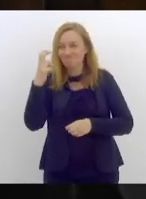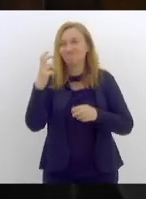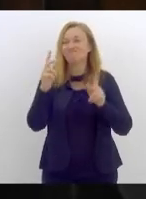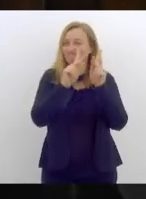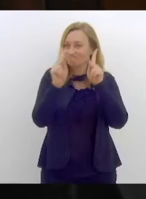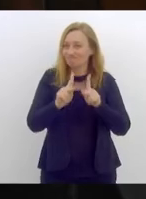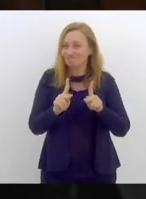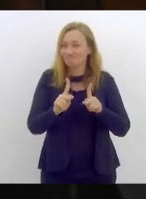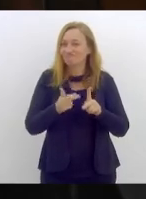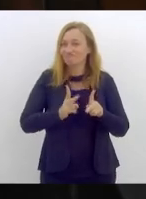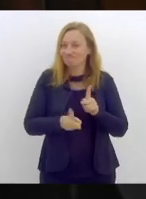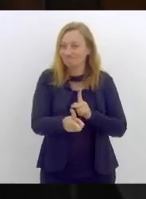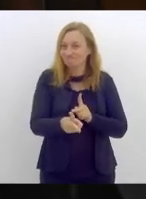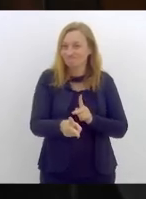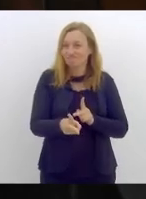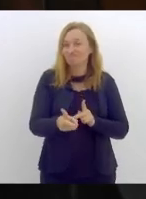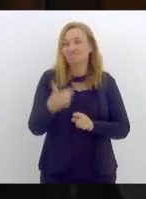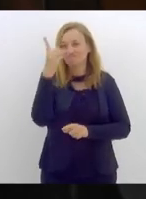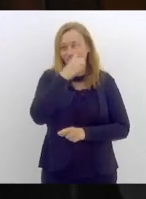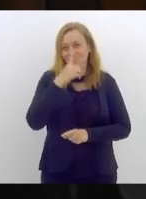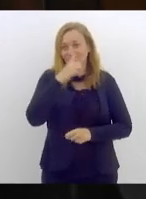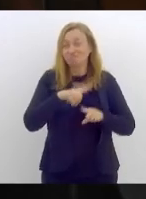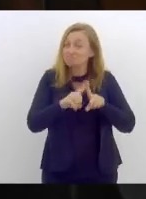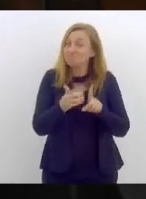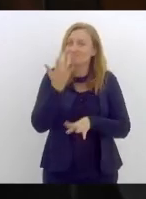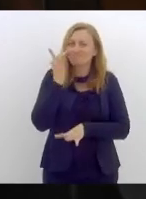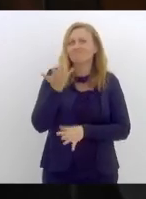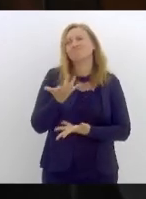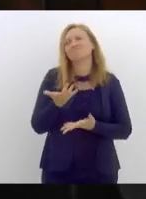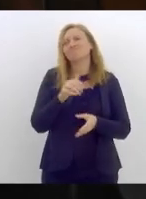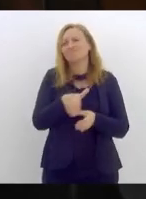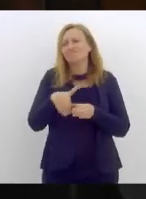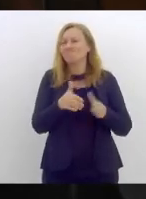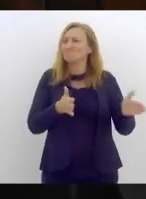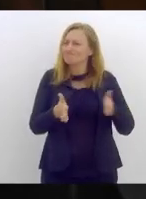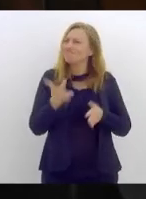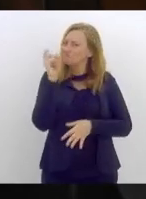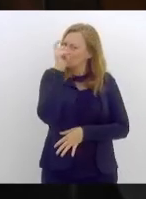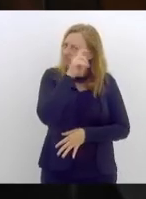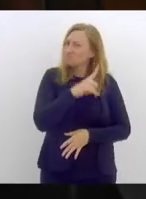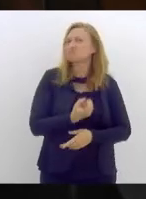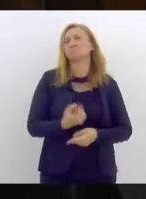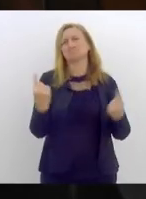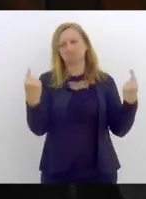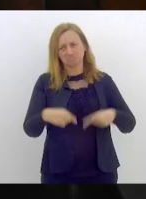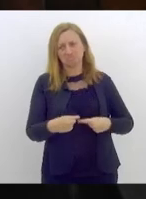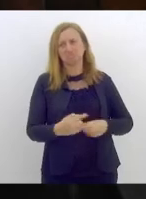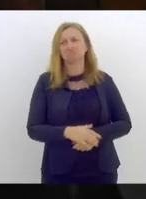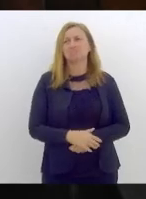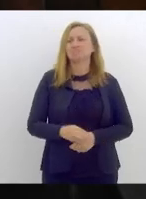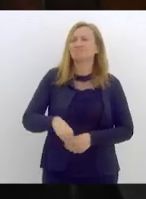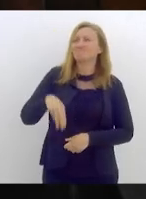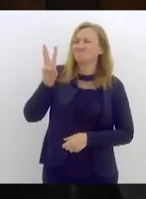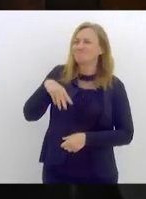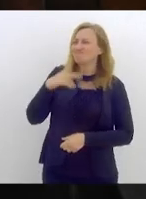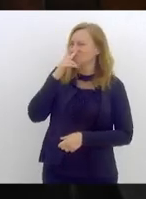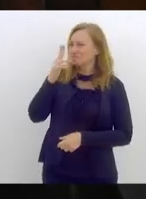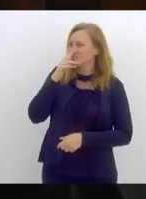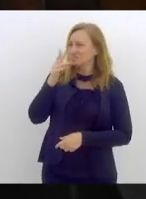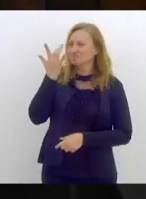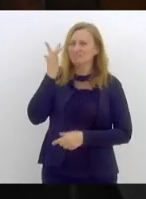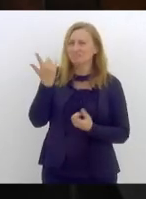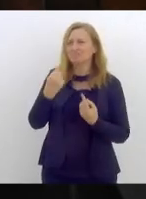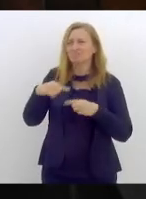vão prevalecer no próximo domingo mas acho que é uma eleição difícil disputada quem parece achar o